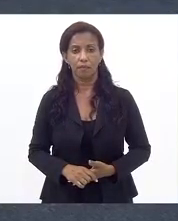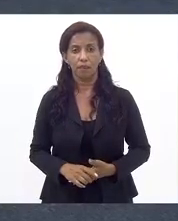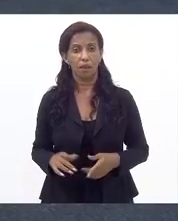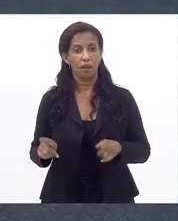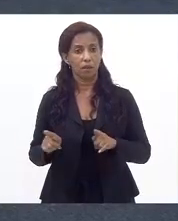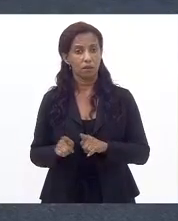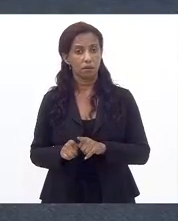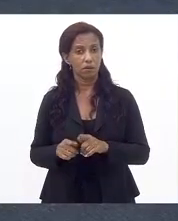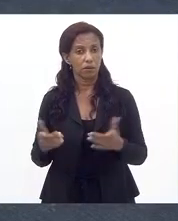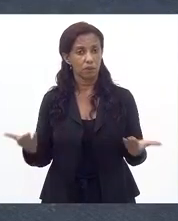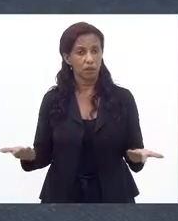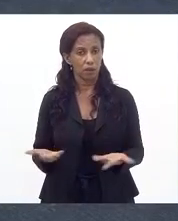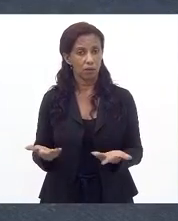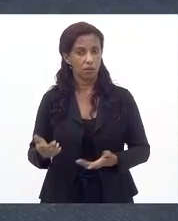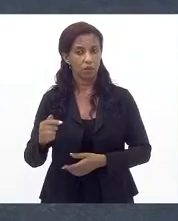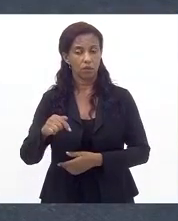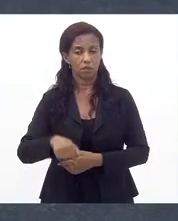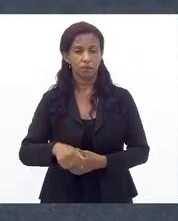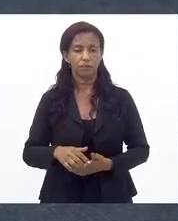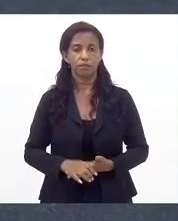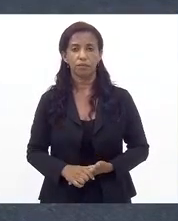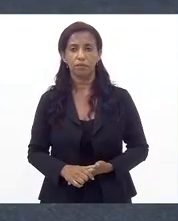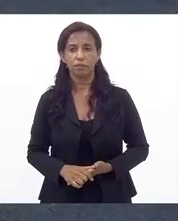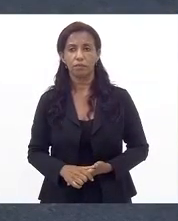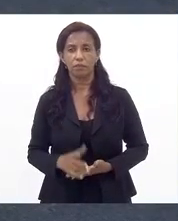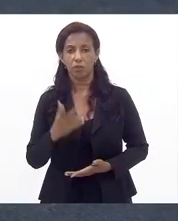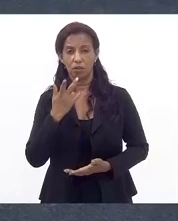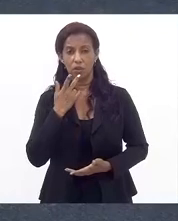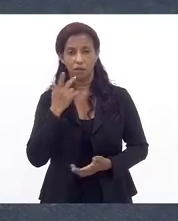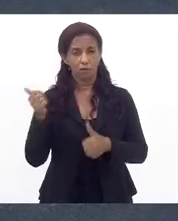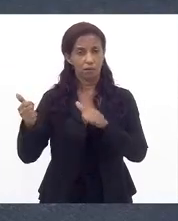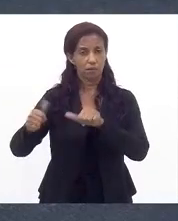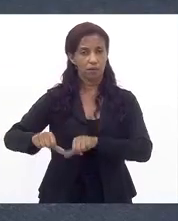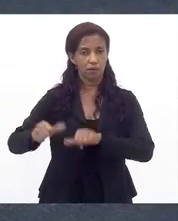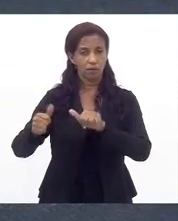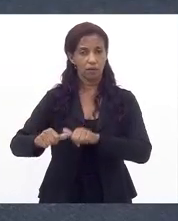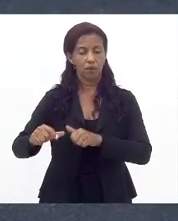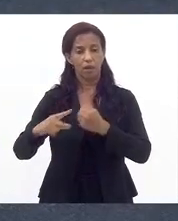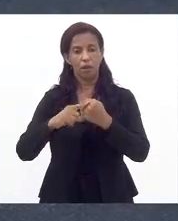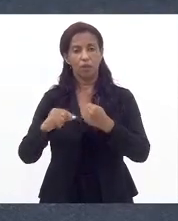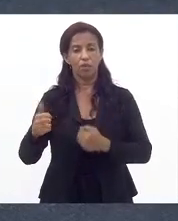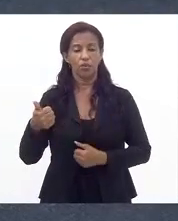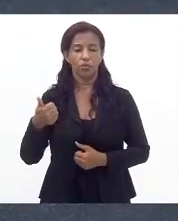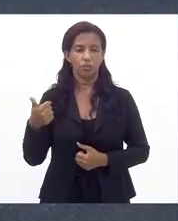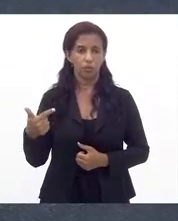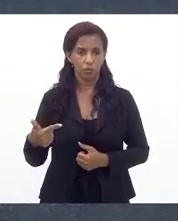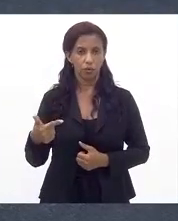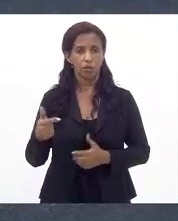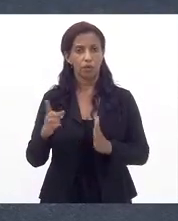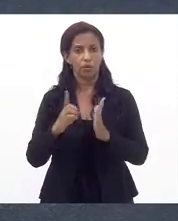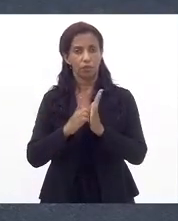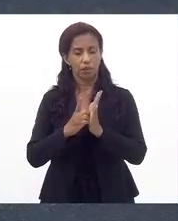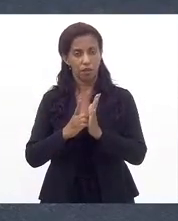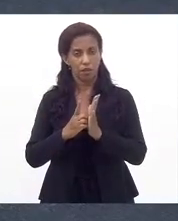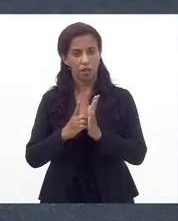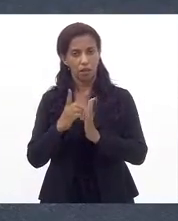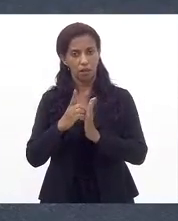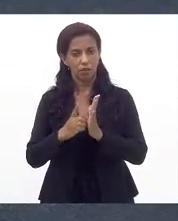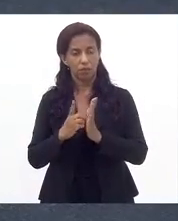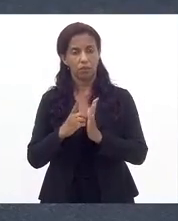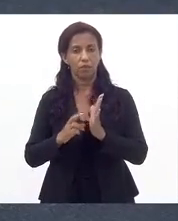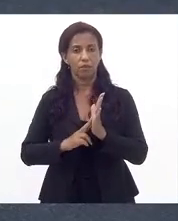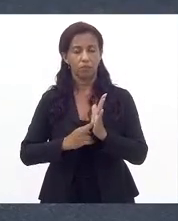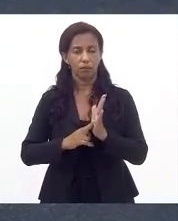que agora aqui eu só vou fazer uma observação com relação à artigo doce decreto né que regulamenta a lei